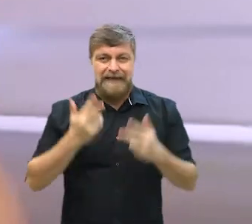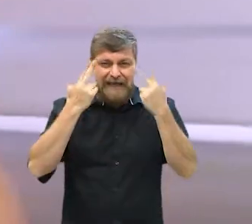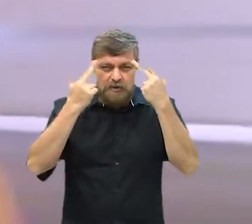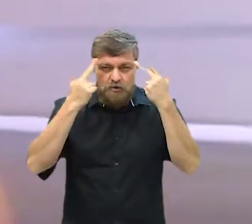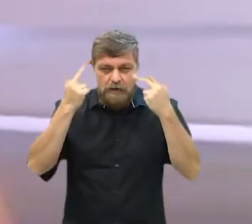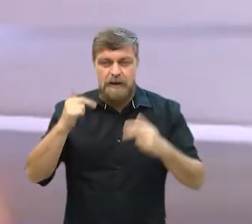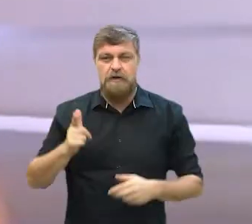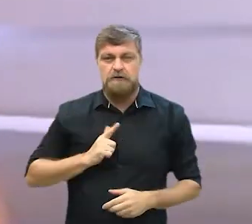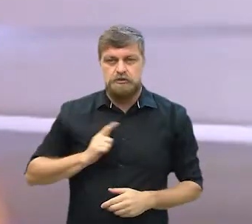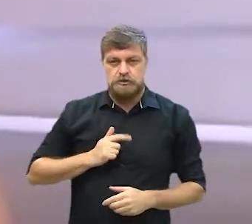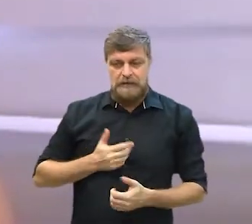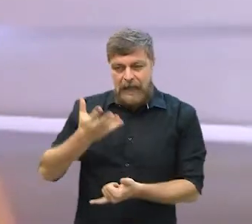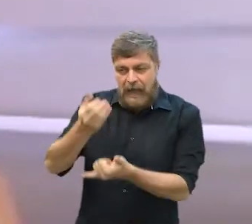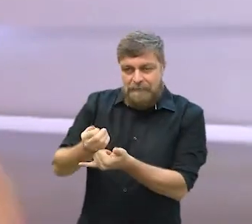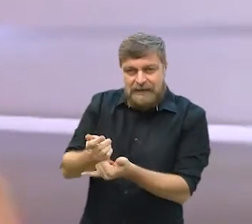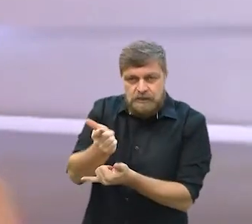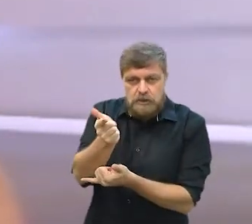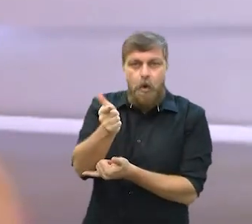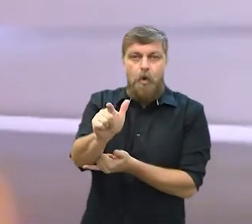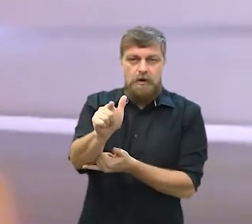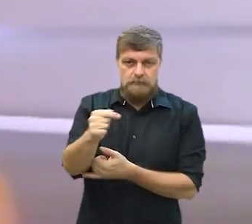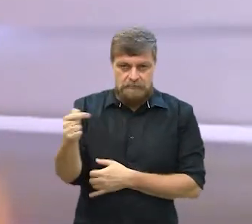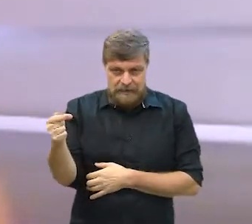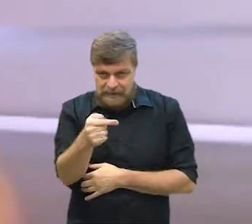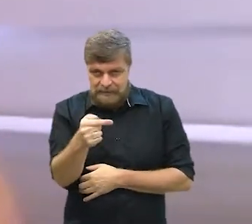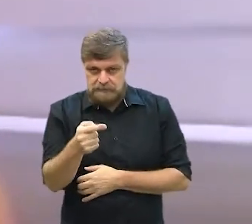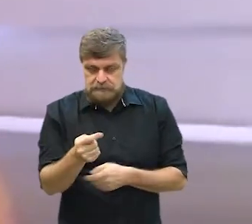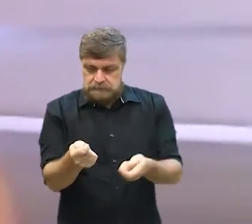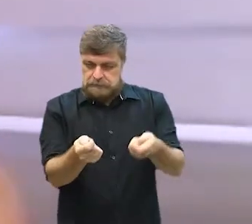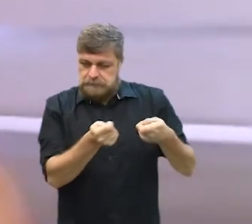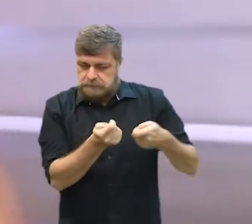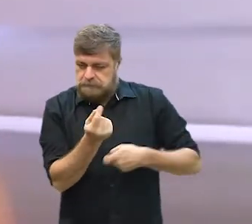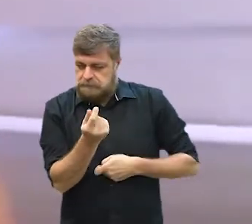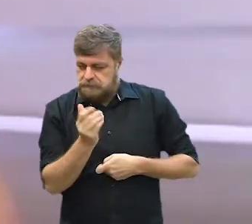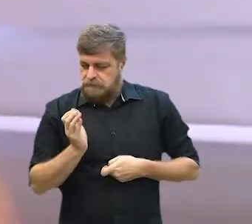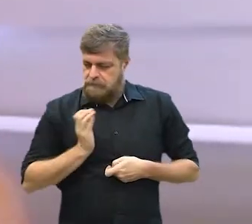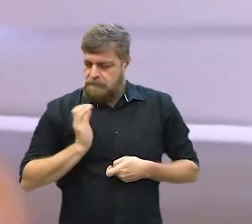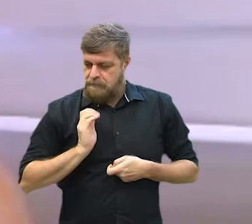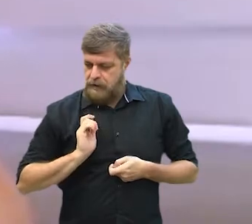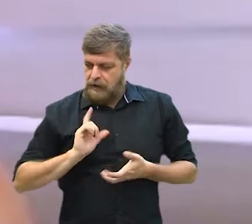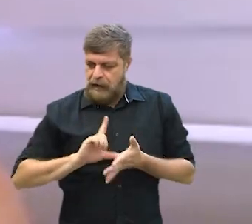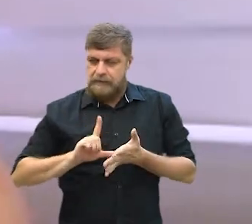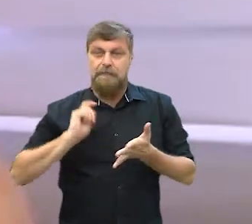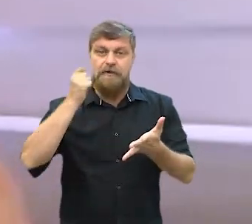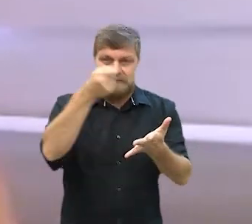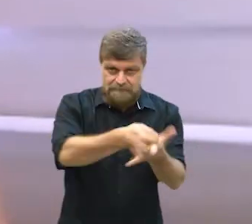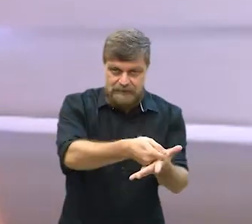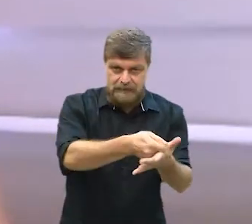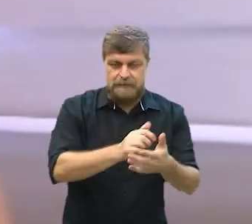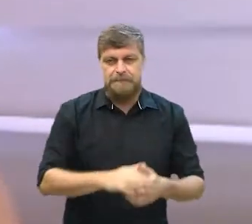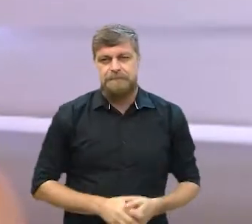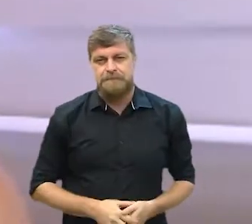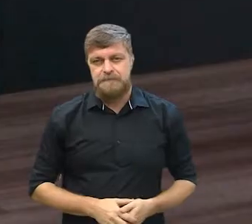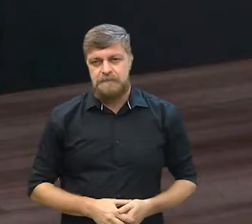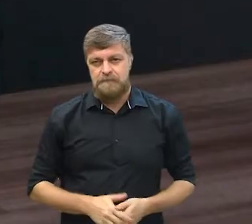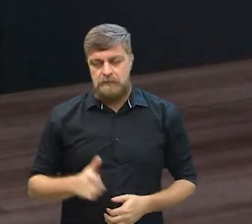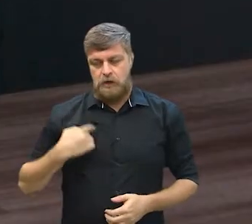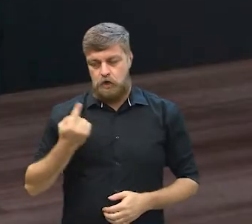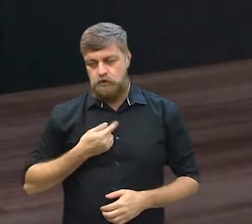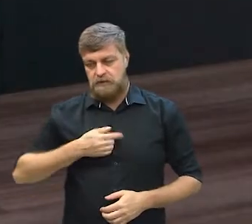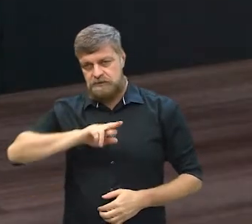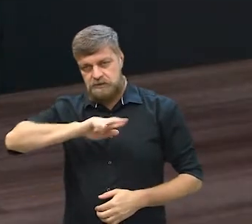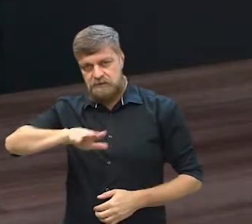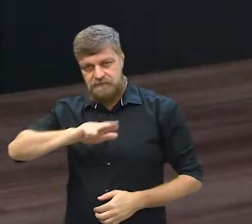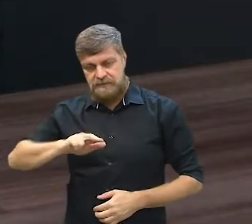era muito comum isso nos outros aplicativos de delivery. Ele segura aquela receita por um período e depois aquilo é liberado. Então, o